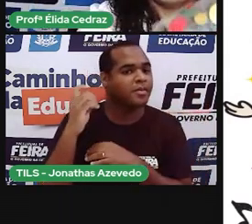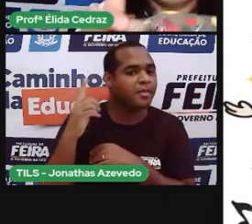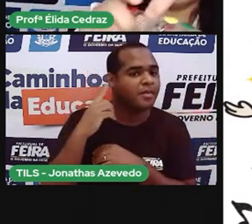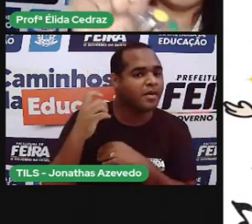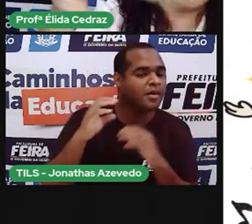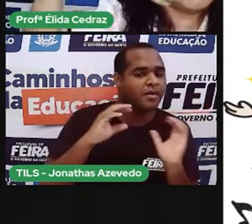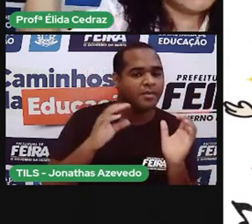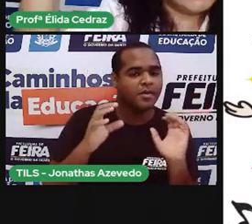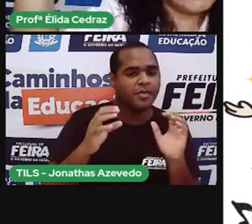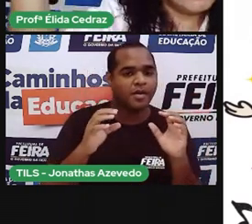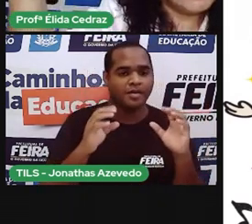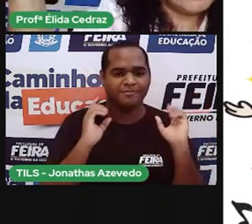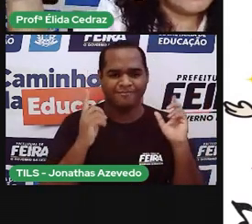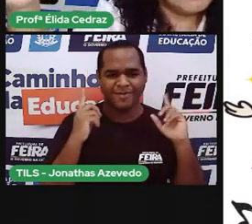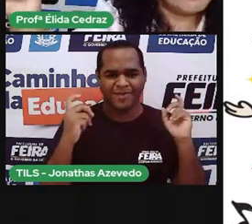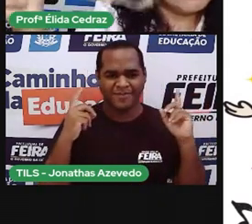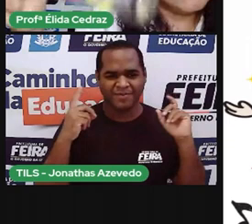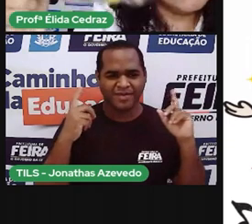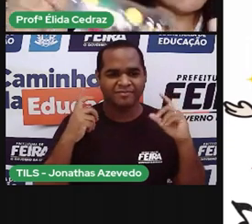e